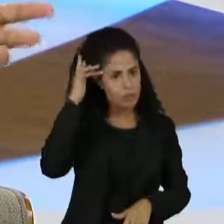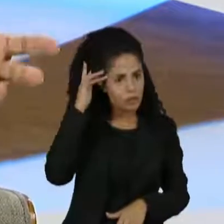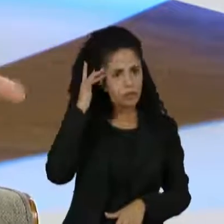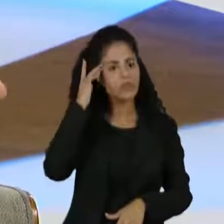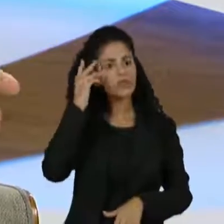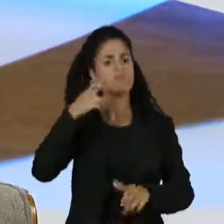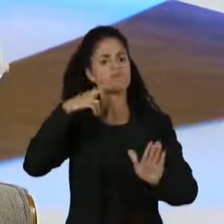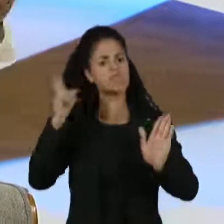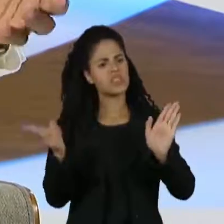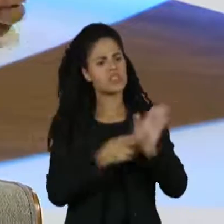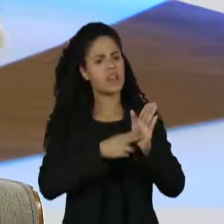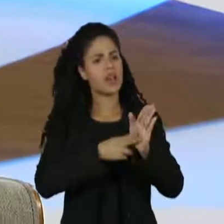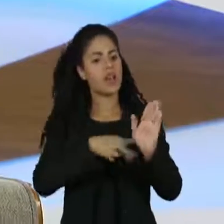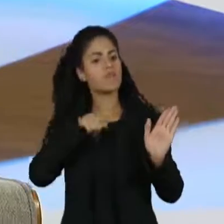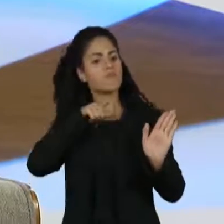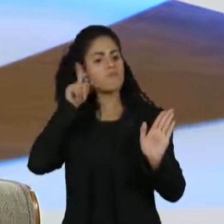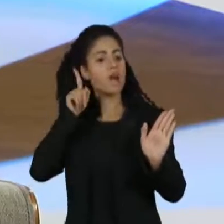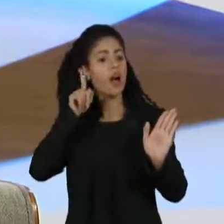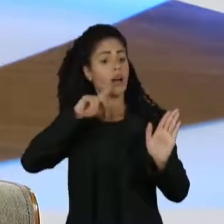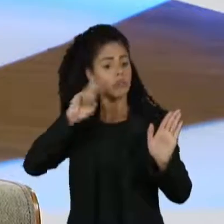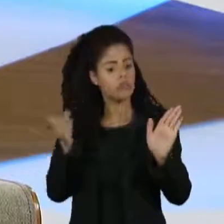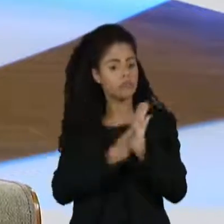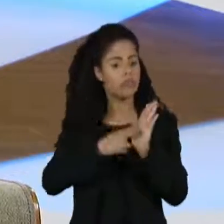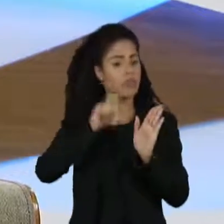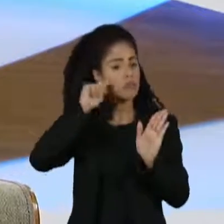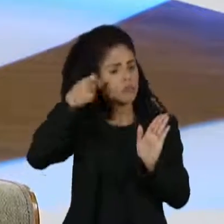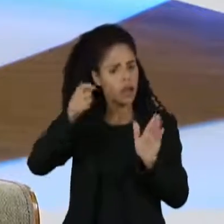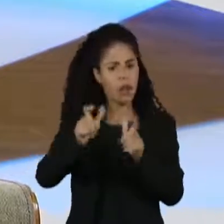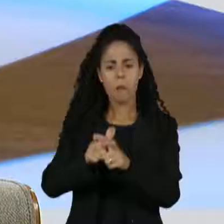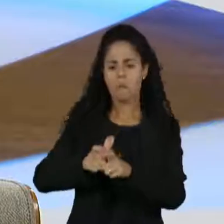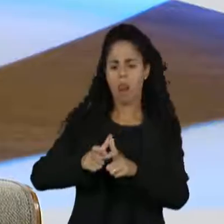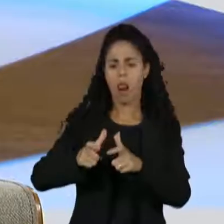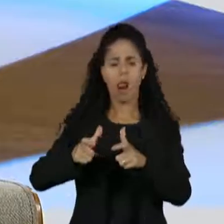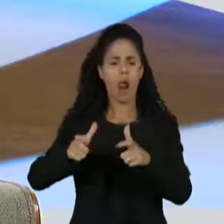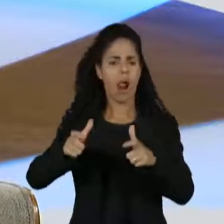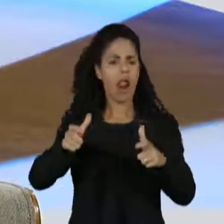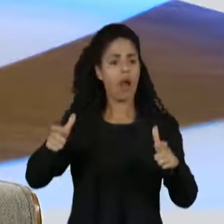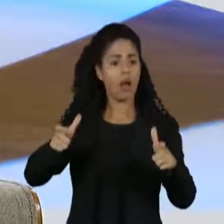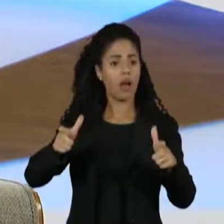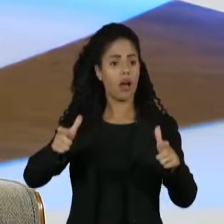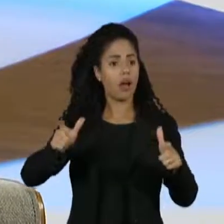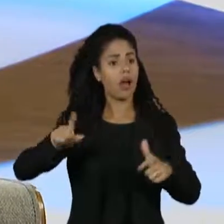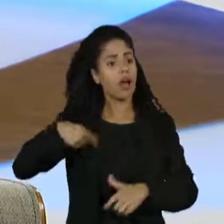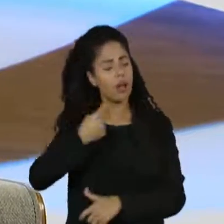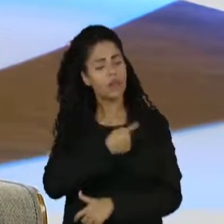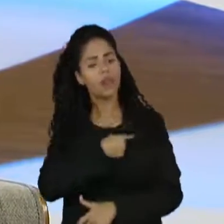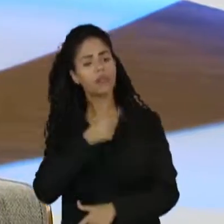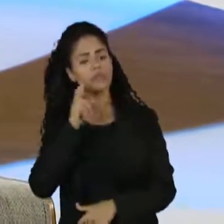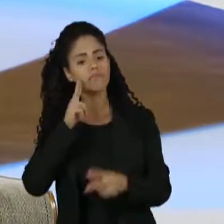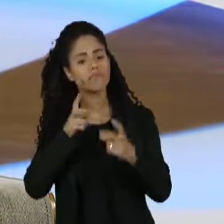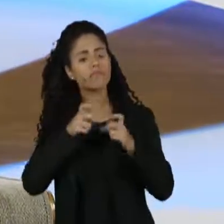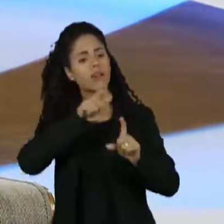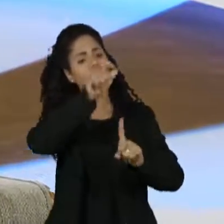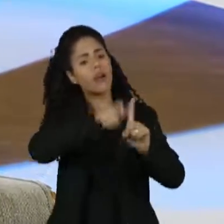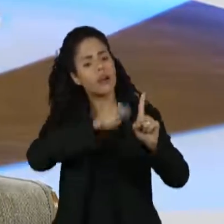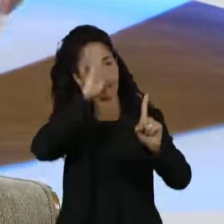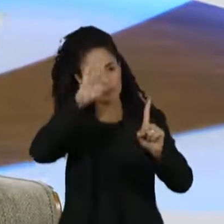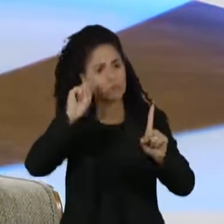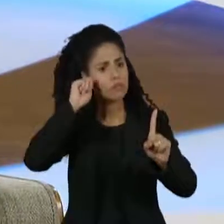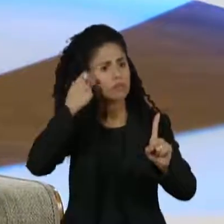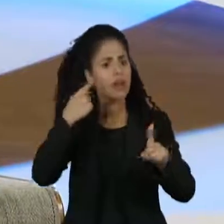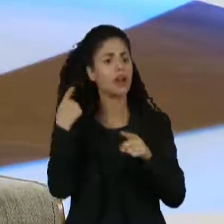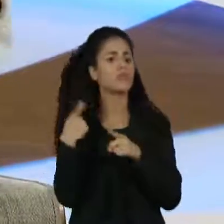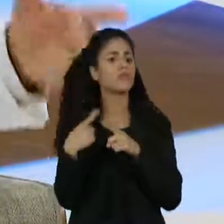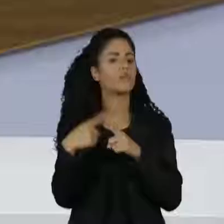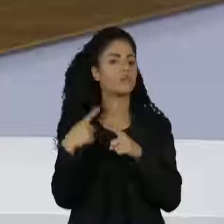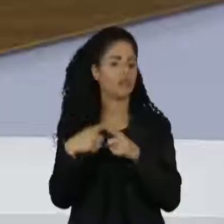se declaram pardas e negras, né, em sua maioria, a gente não tem muito isso. E isso se deve a uma